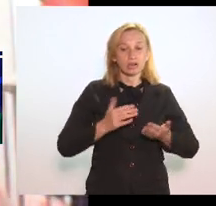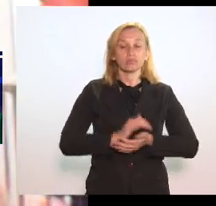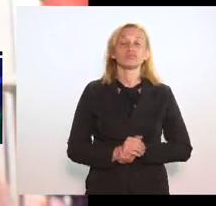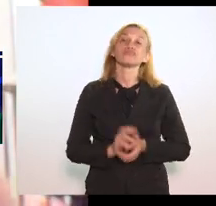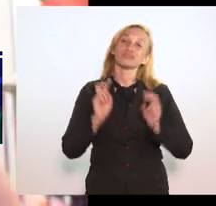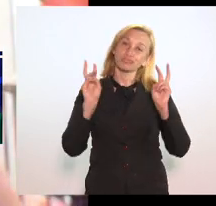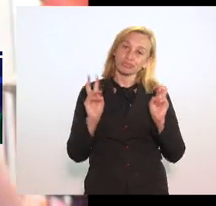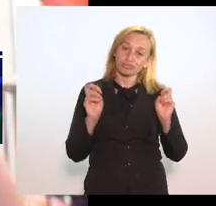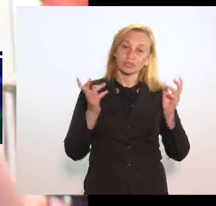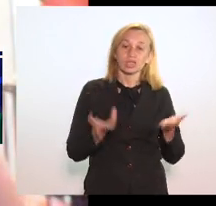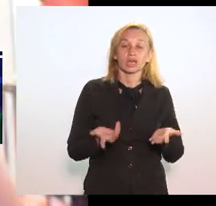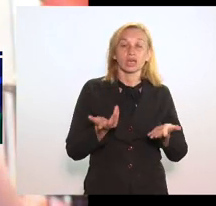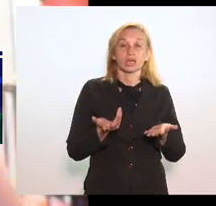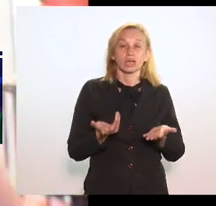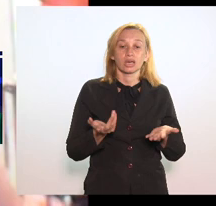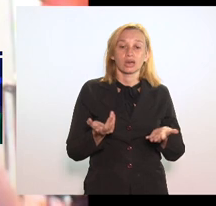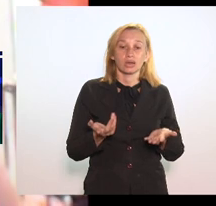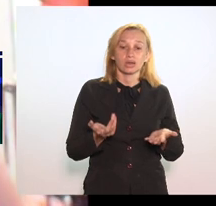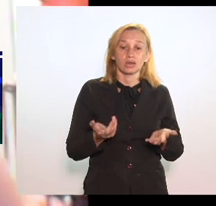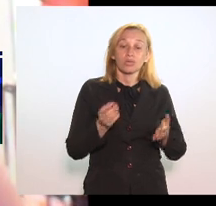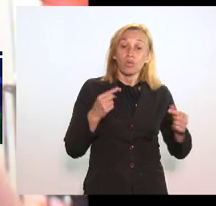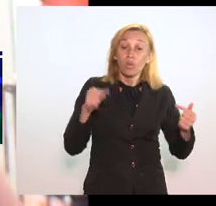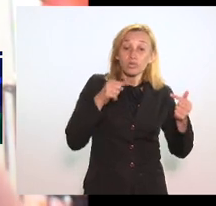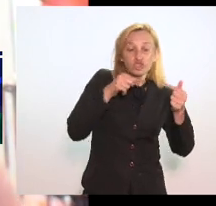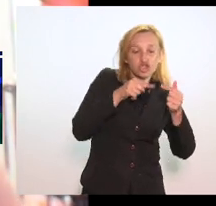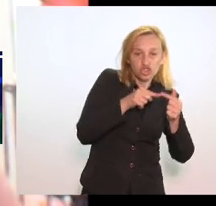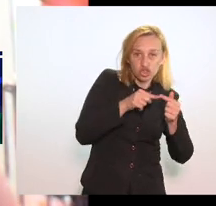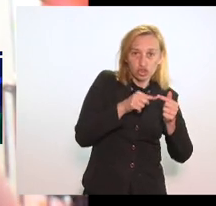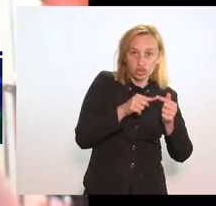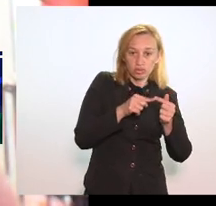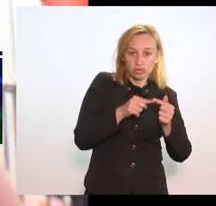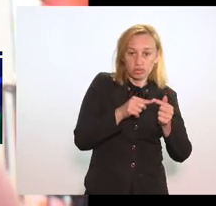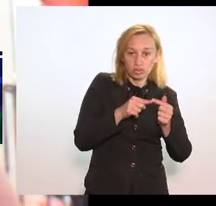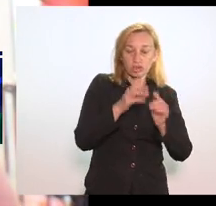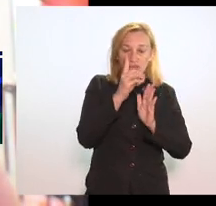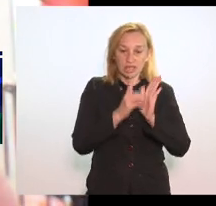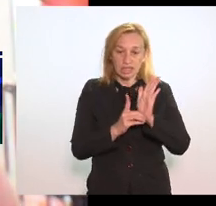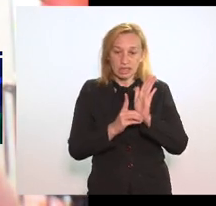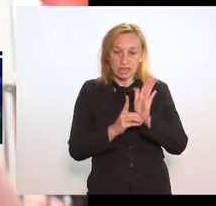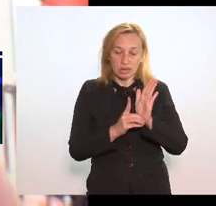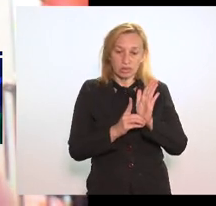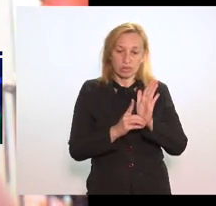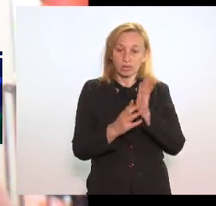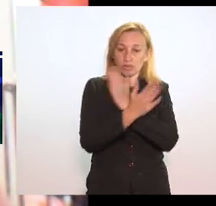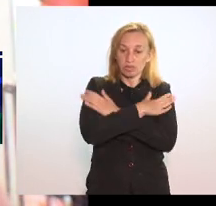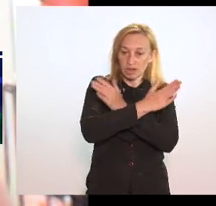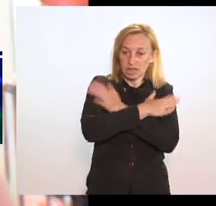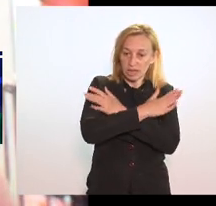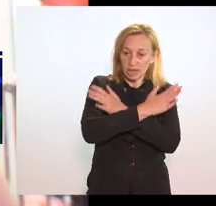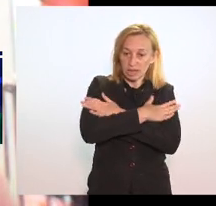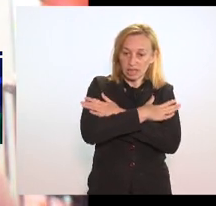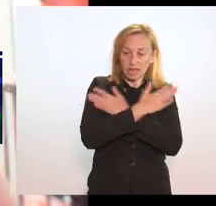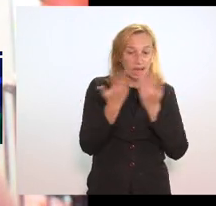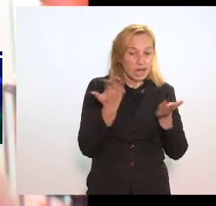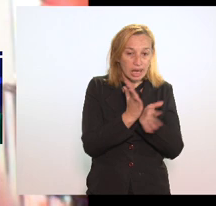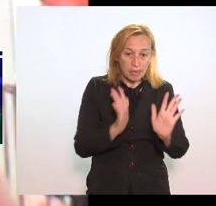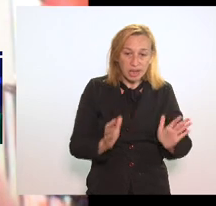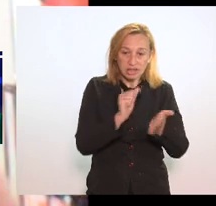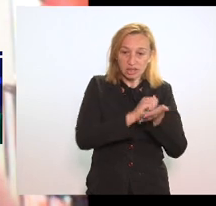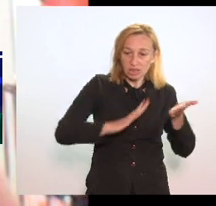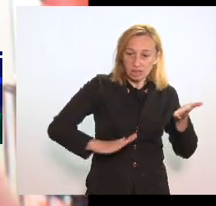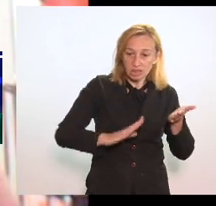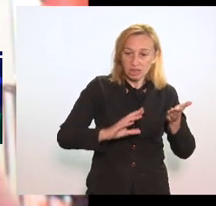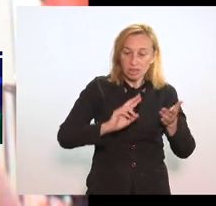numa situação onde o objetivo da decretação de feriado é suspender Essas atividades que